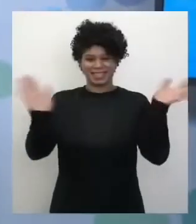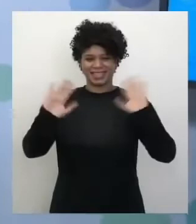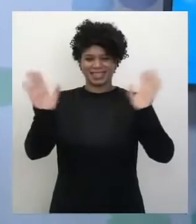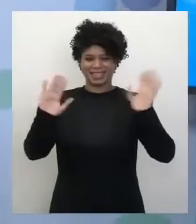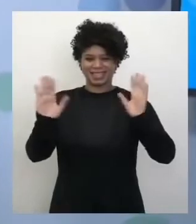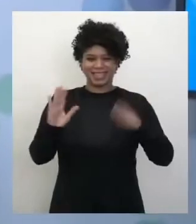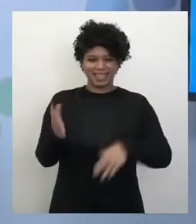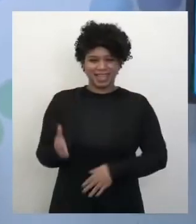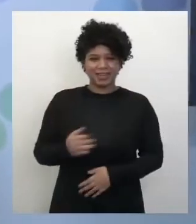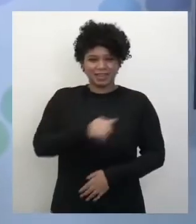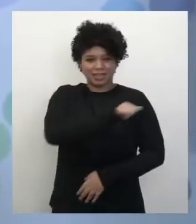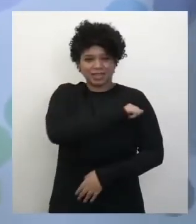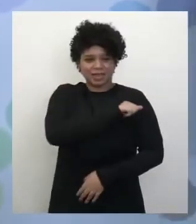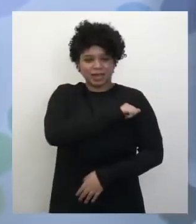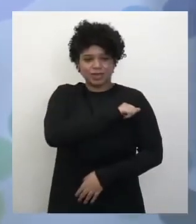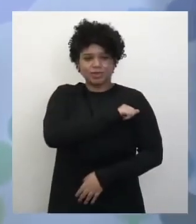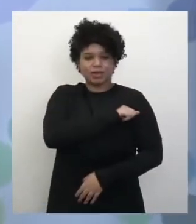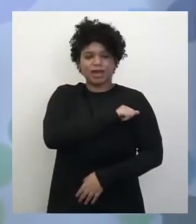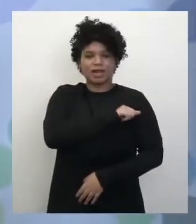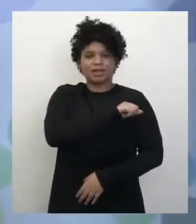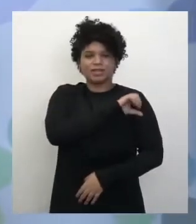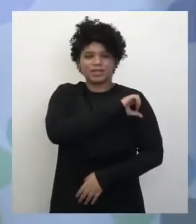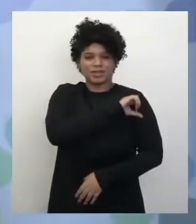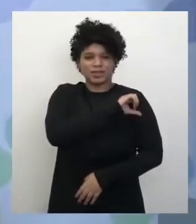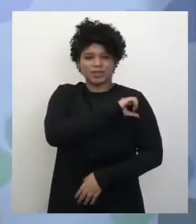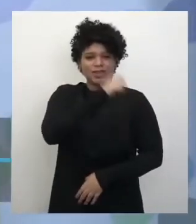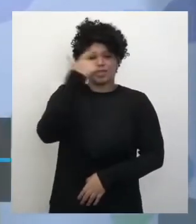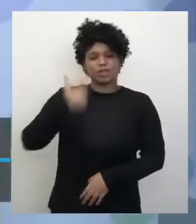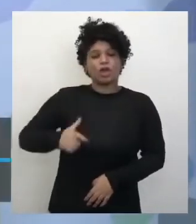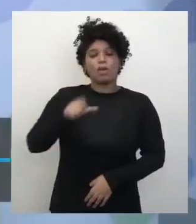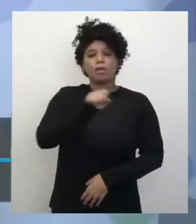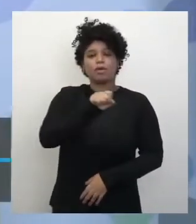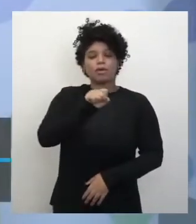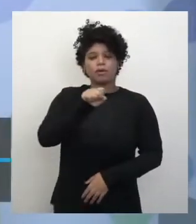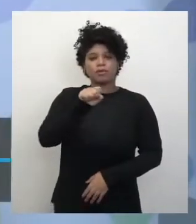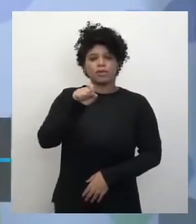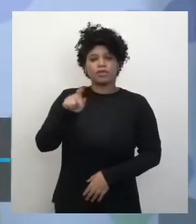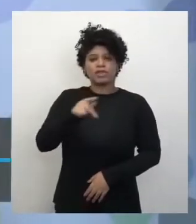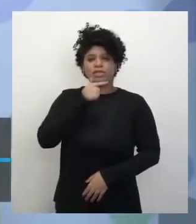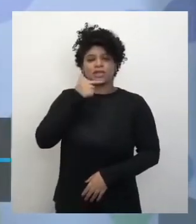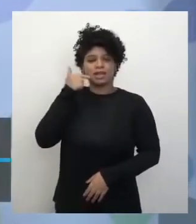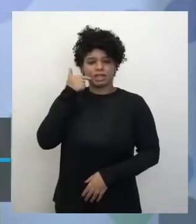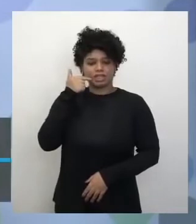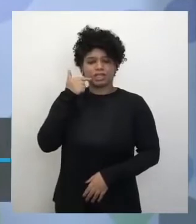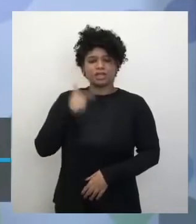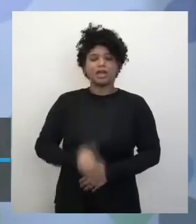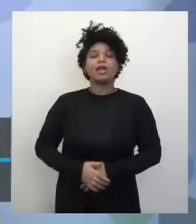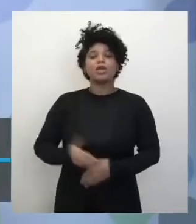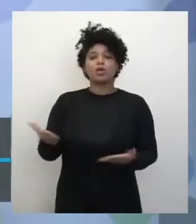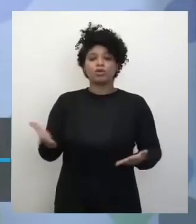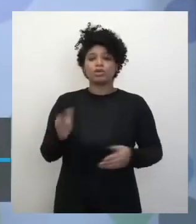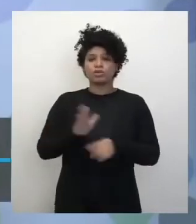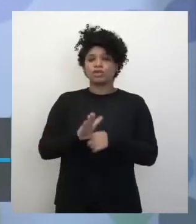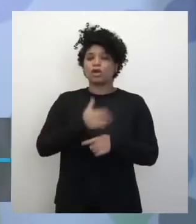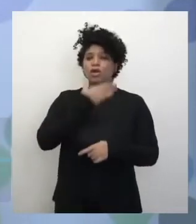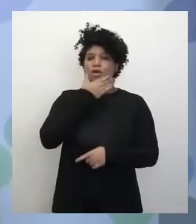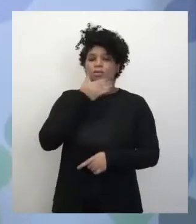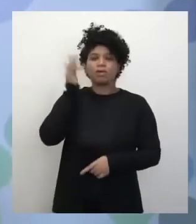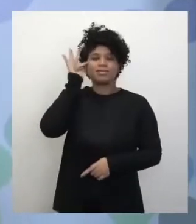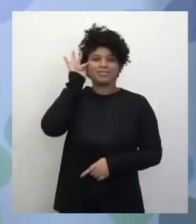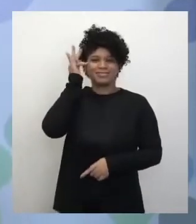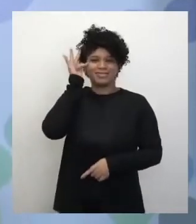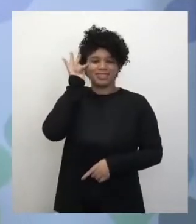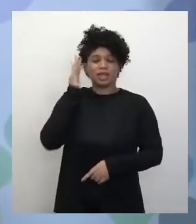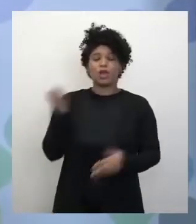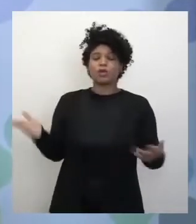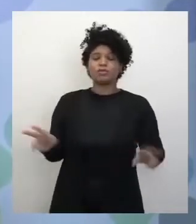Olá, estudantes do nono ano, tudo bem com vocês? Eu sou a professora Silene Félix, irei moderar a aula do professor Mauro Faria. O